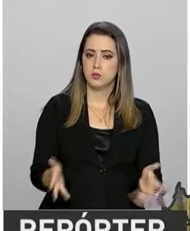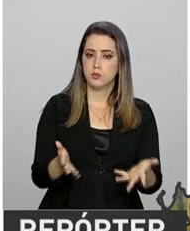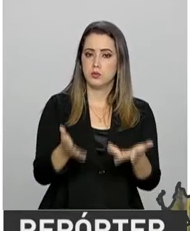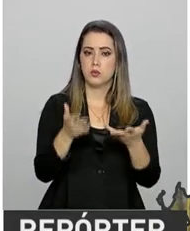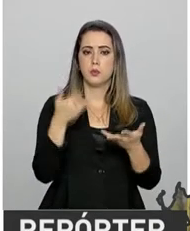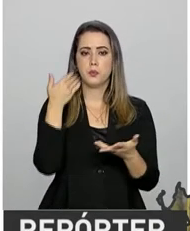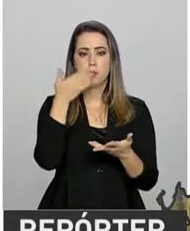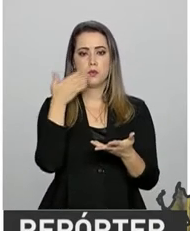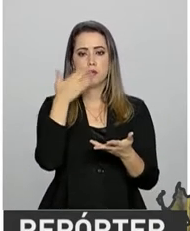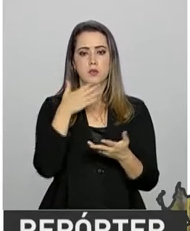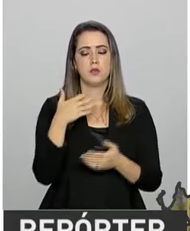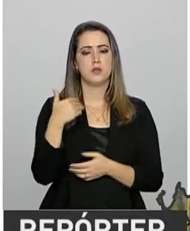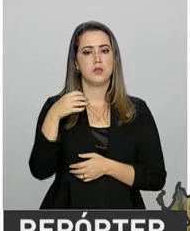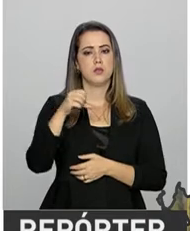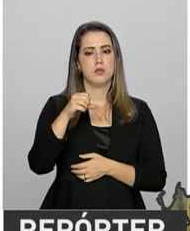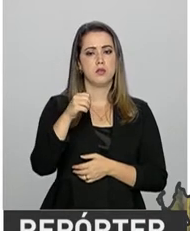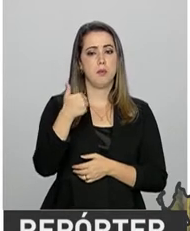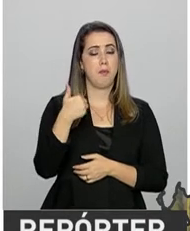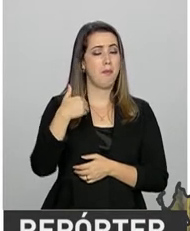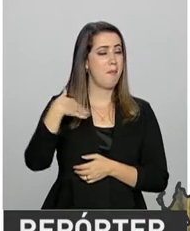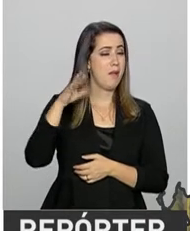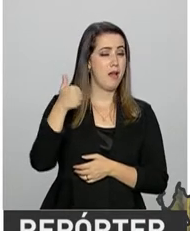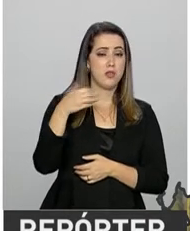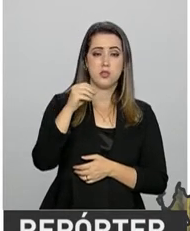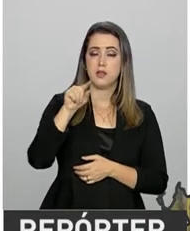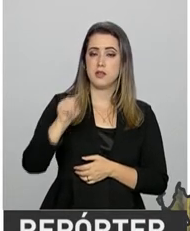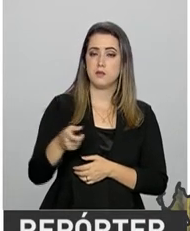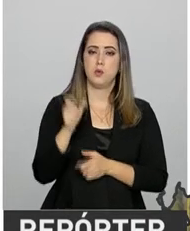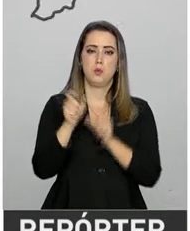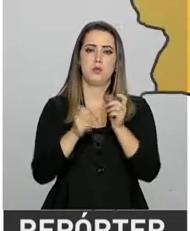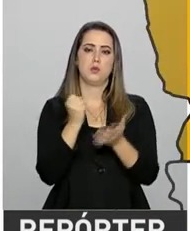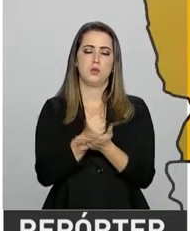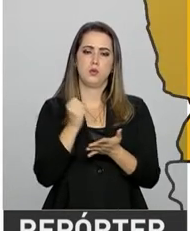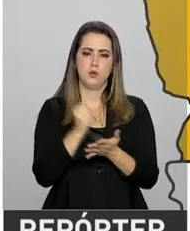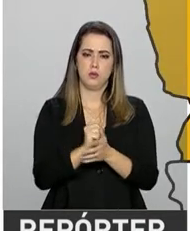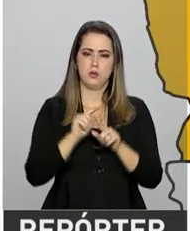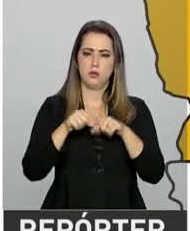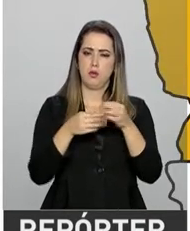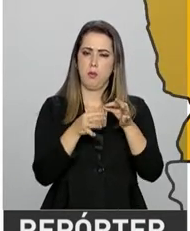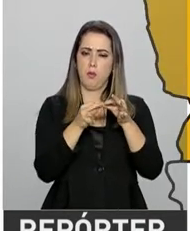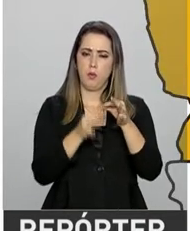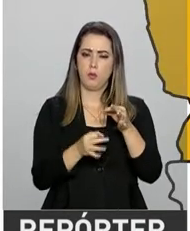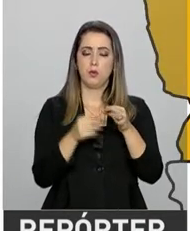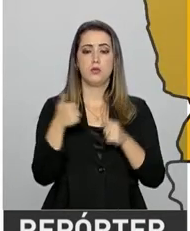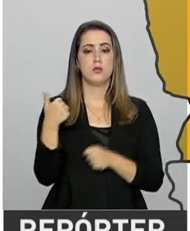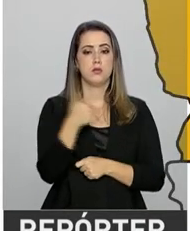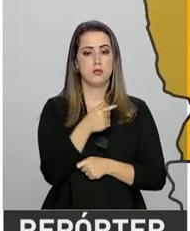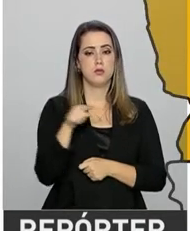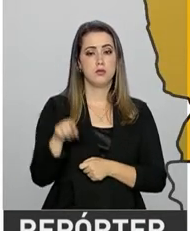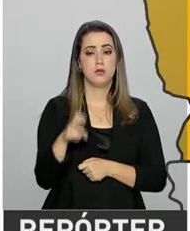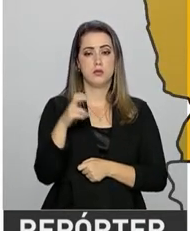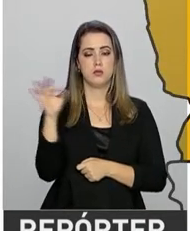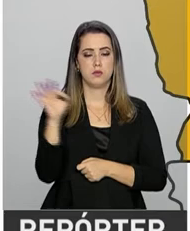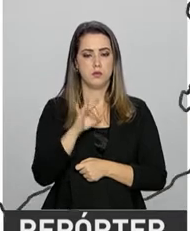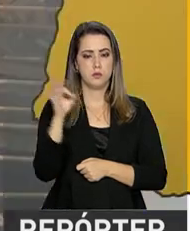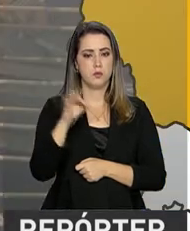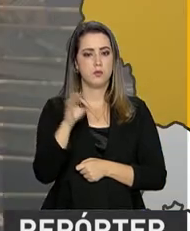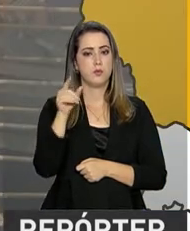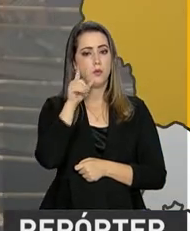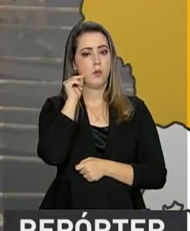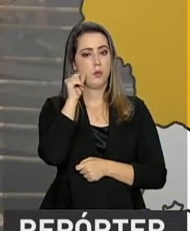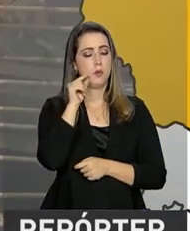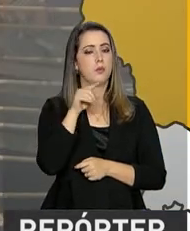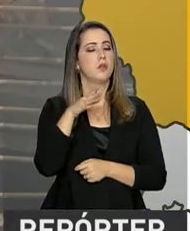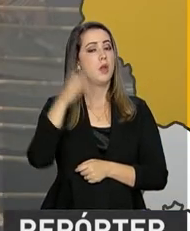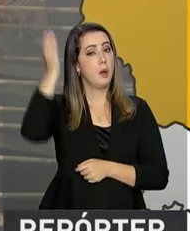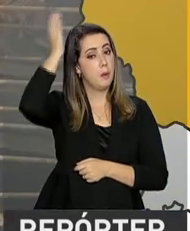açúcar que ficou com mais de dez mil das colocações seguido do ceará com 17 6 por cento eo paraná